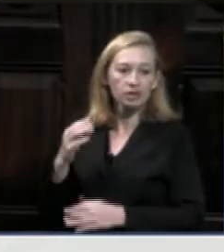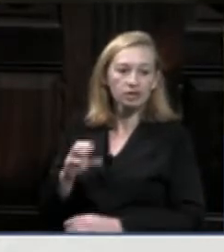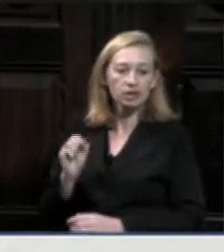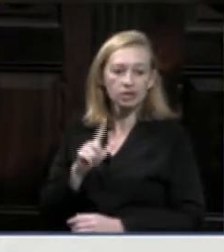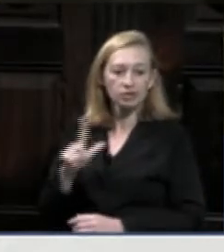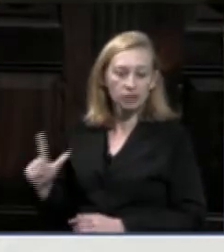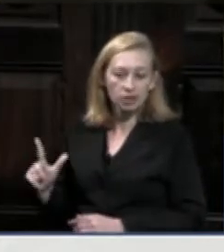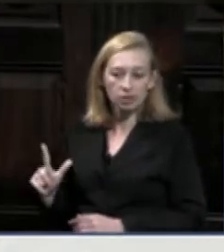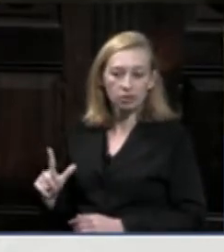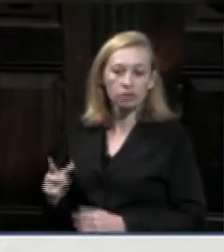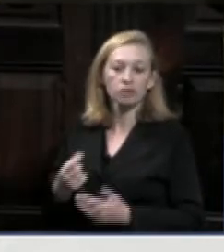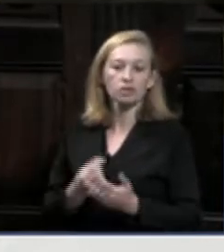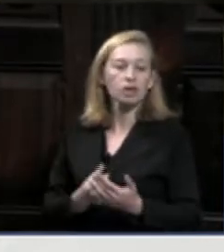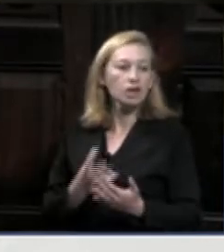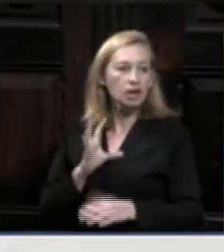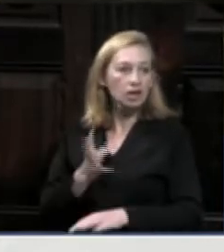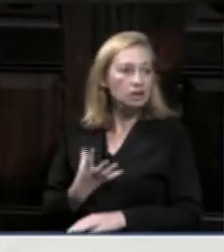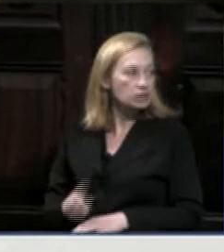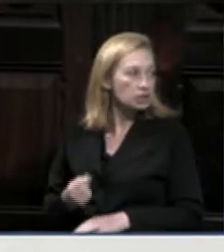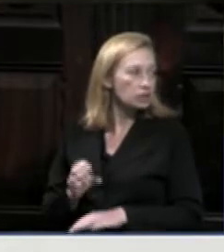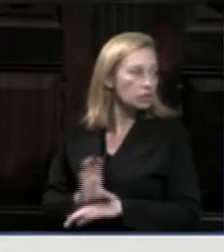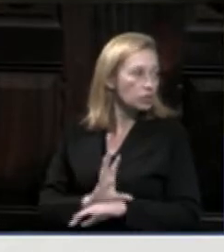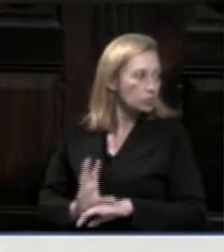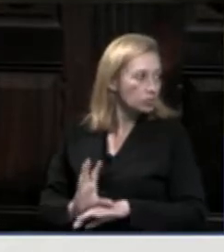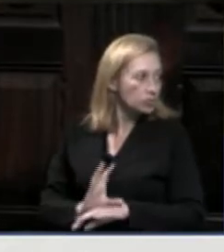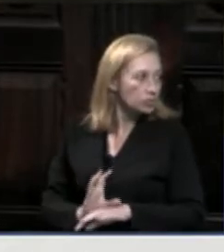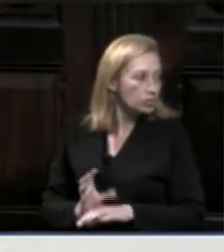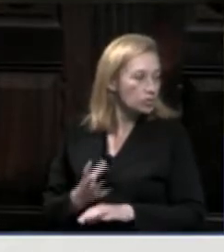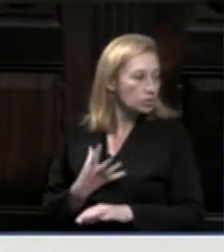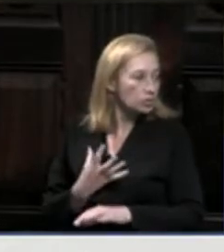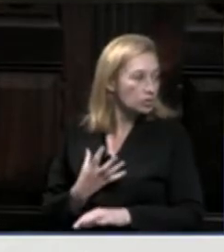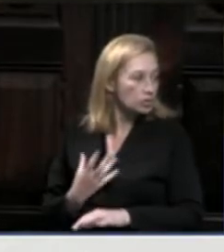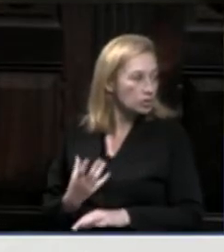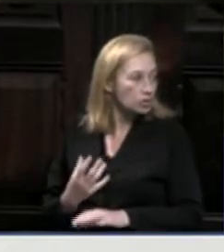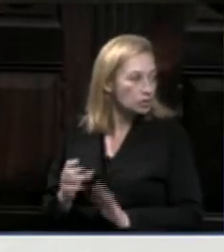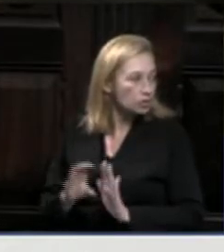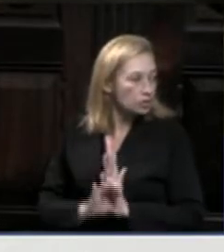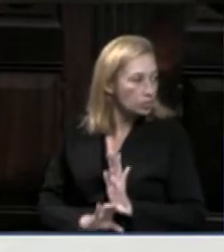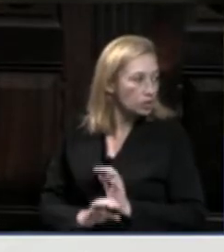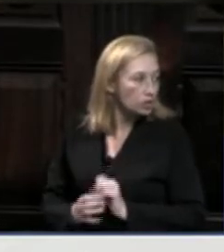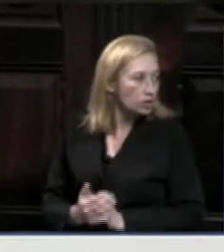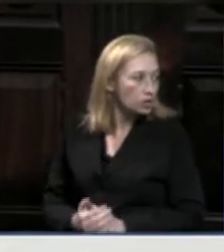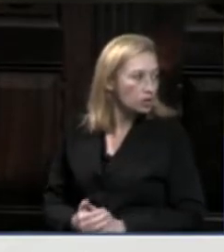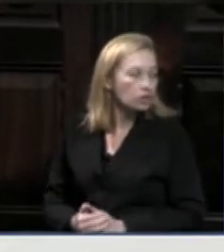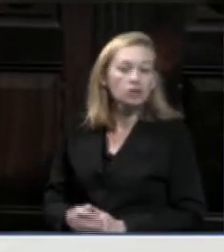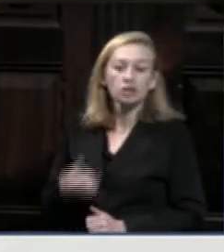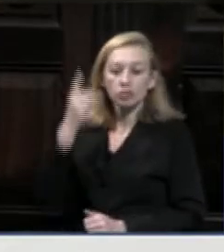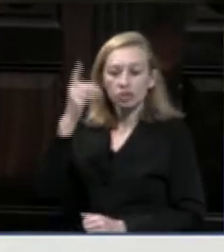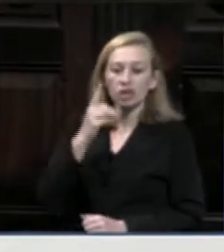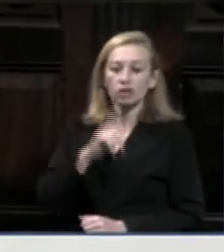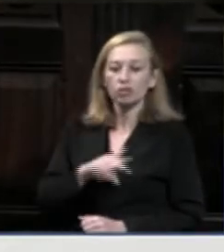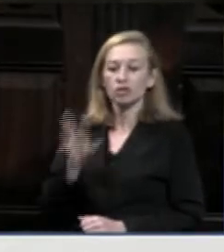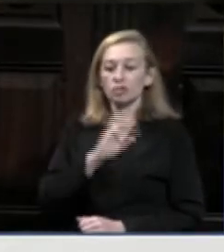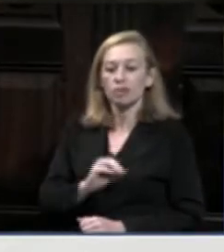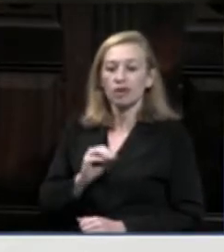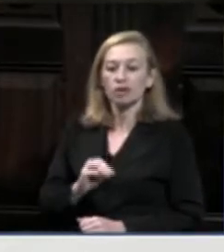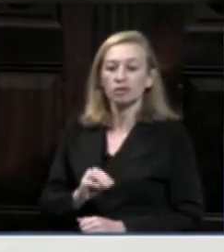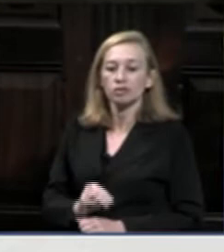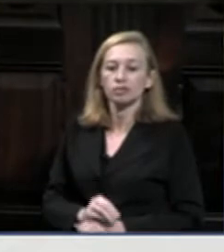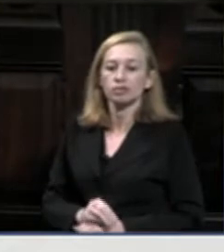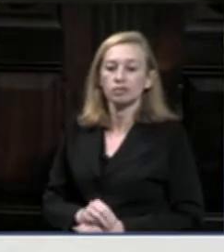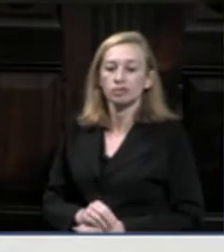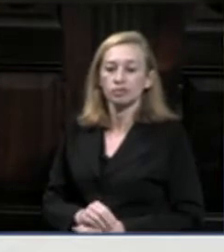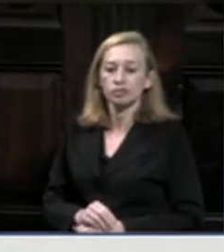Segurança Pública e Assuntos de Polícia. De Orçamento, Finanças, Fiscalização Financeira e Controle, favorável. Relatores, deputado Luiz Paulo, Paulo Ramos e Luiz Paulo.